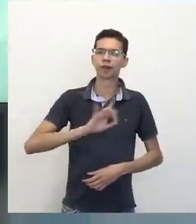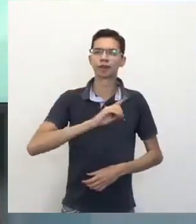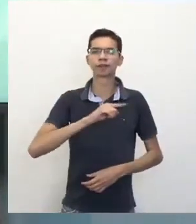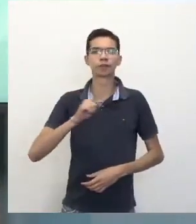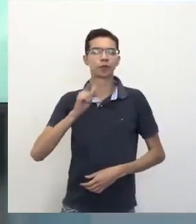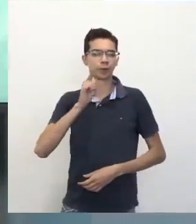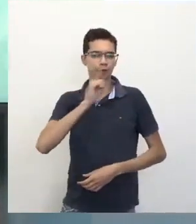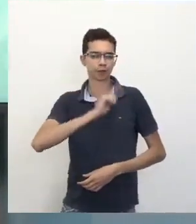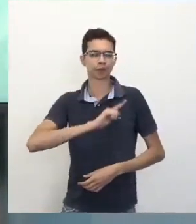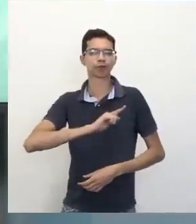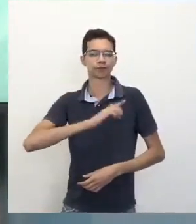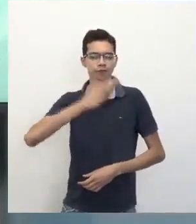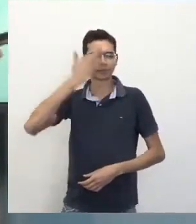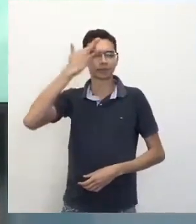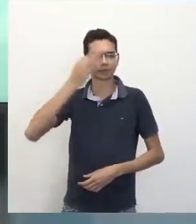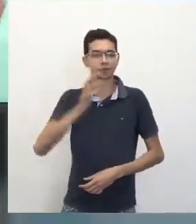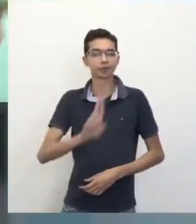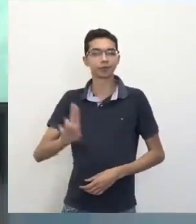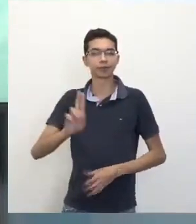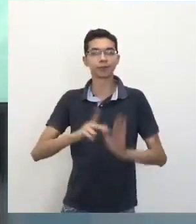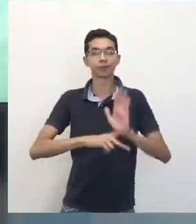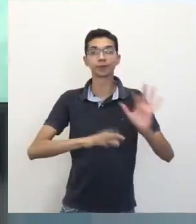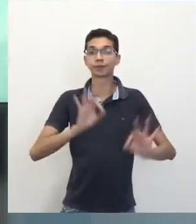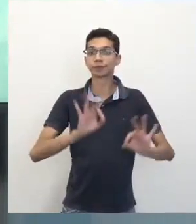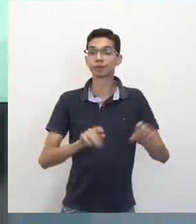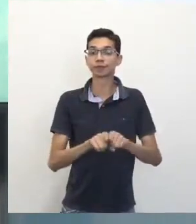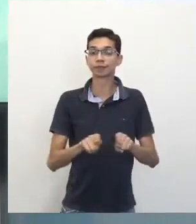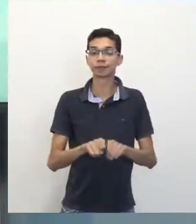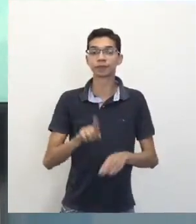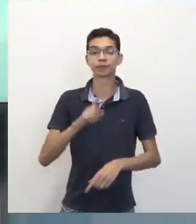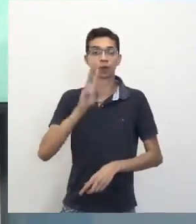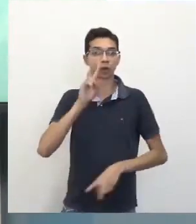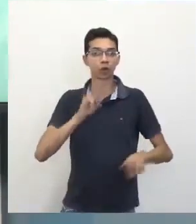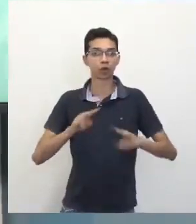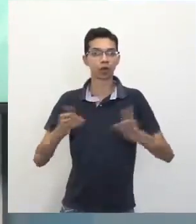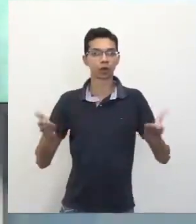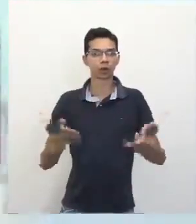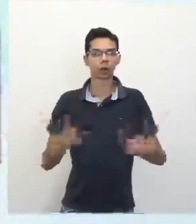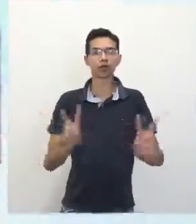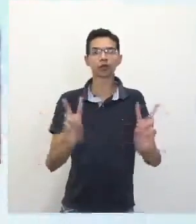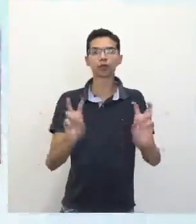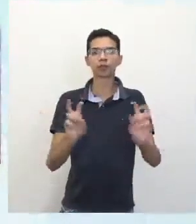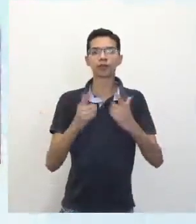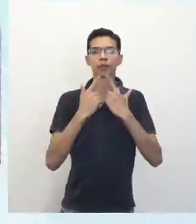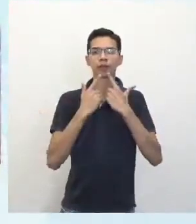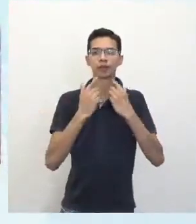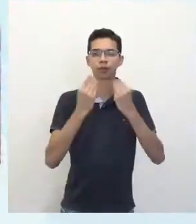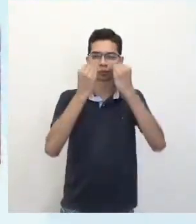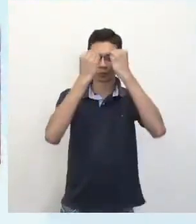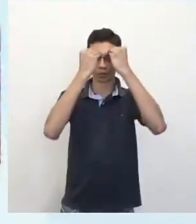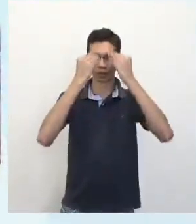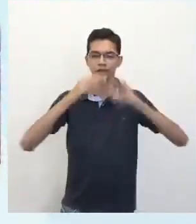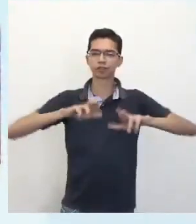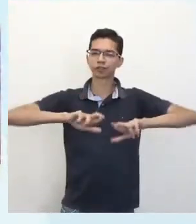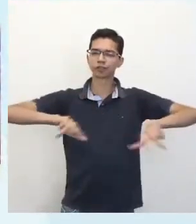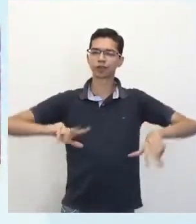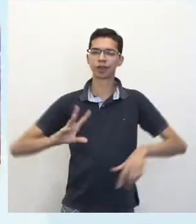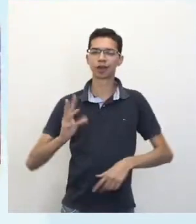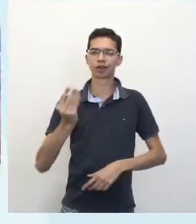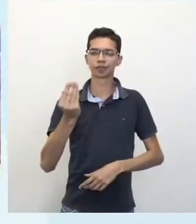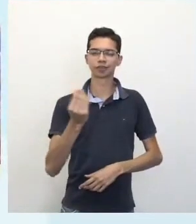usar no projeto e até os elementos que a gente vai usar, vamos ver um pouquinho aqui da gramática das linguagens artísticas, tá? Então,